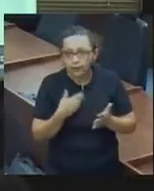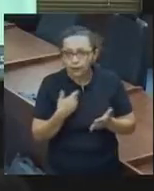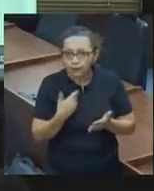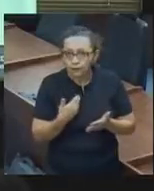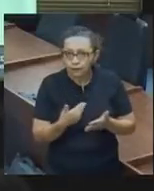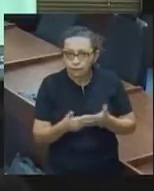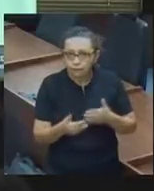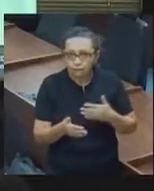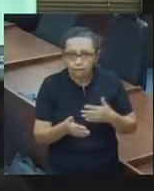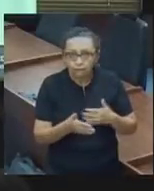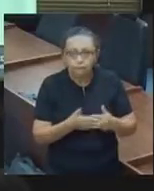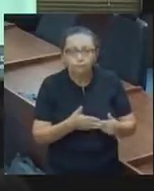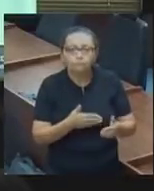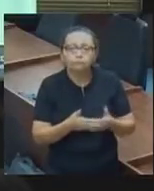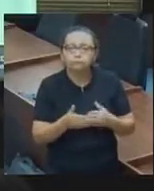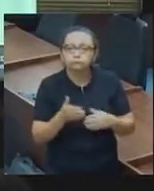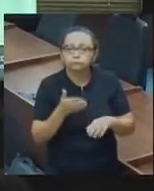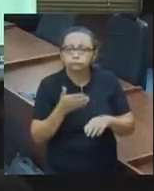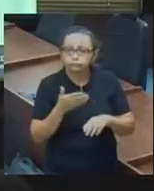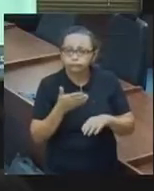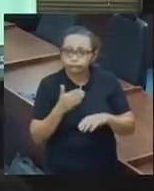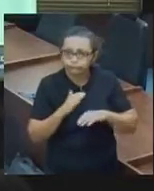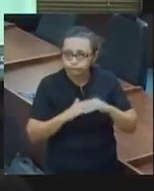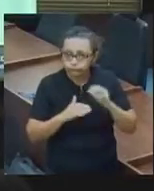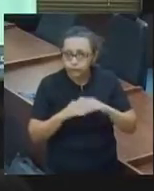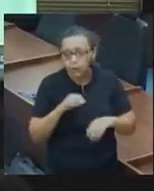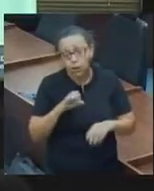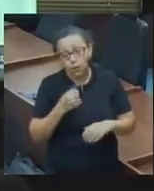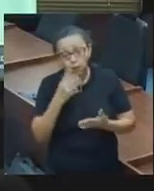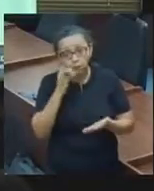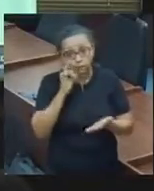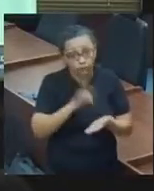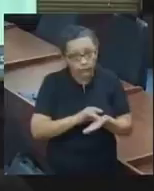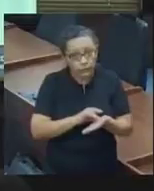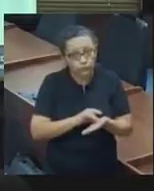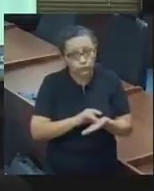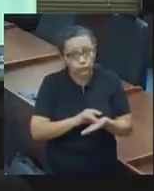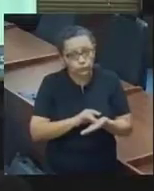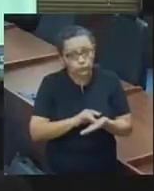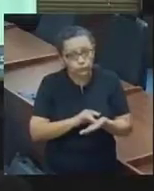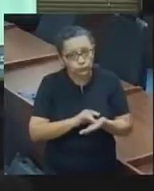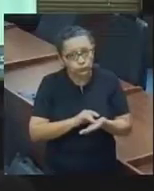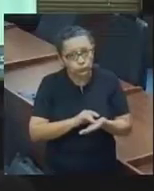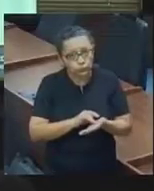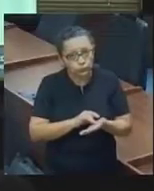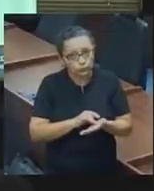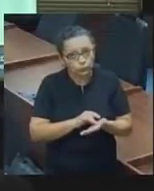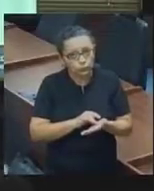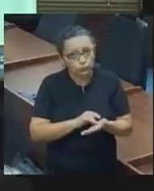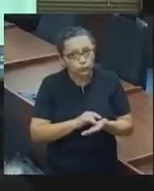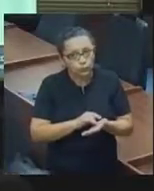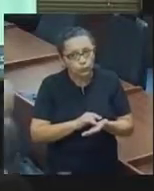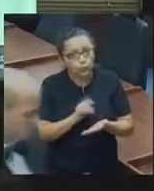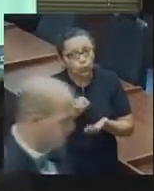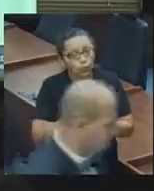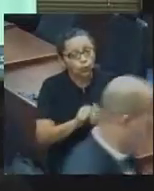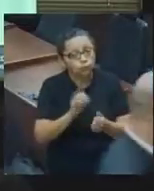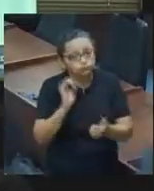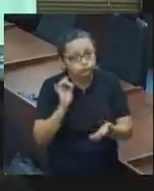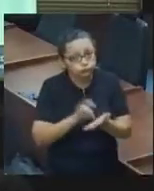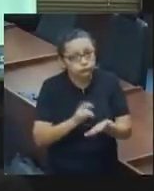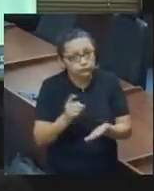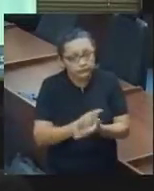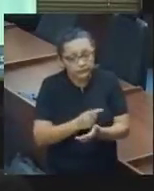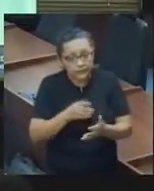prática o fato com efeito com efeito em não é o propósito com efeito de